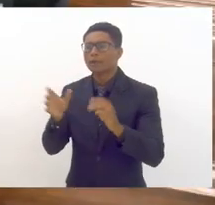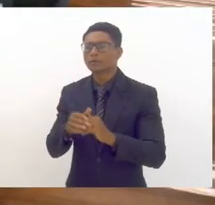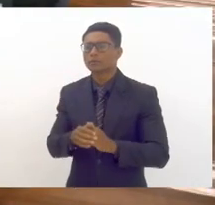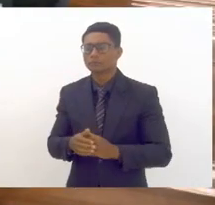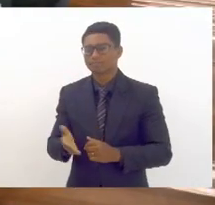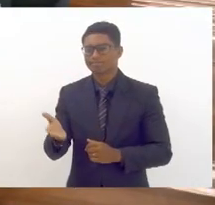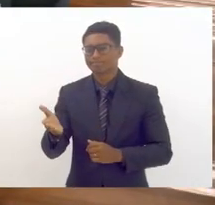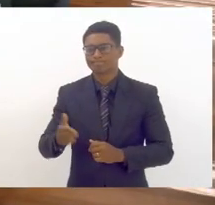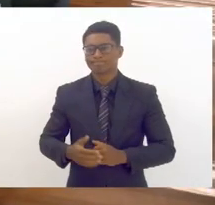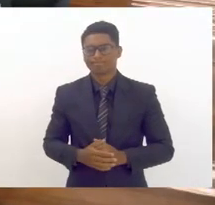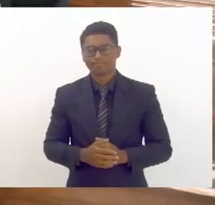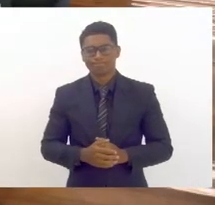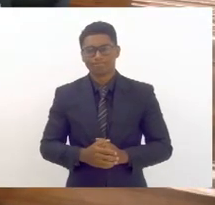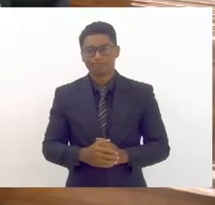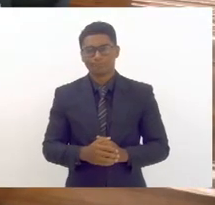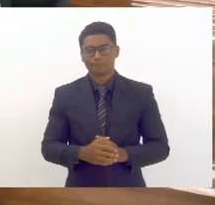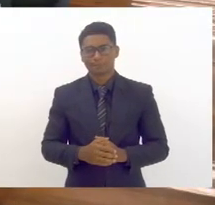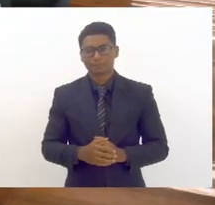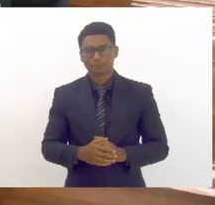senhor.